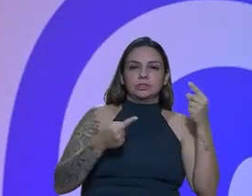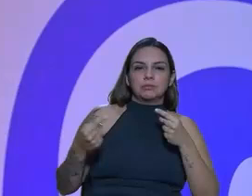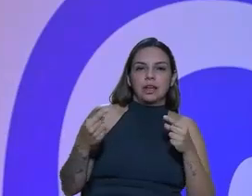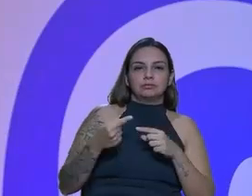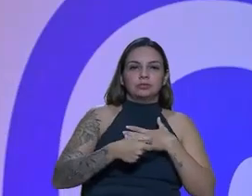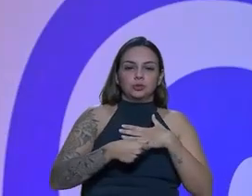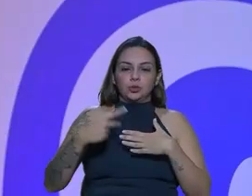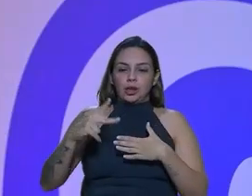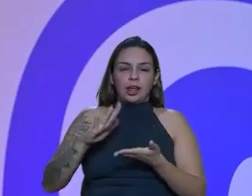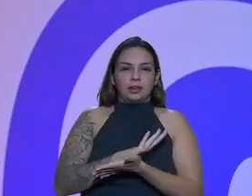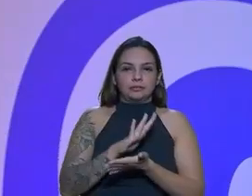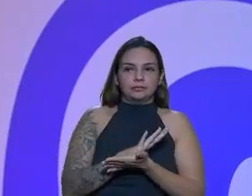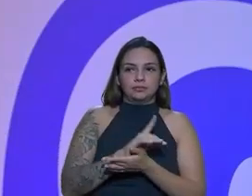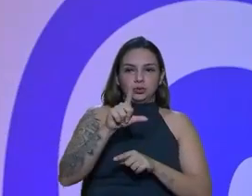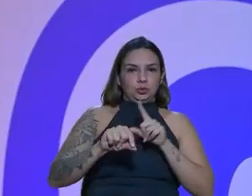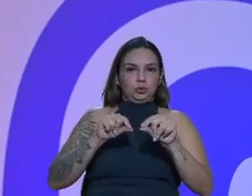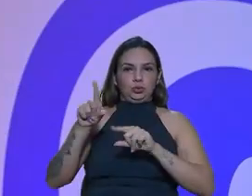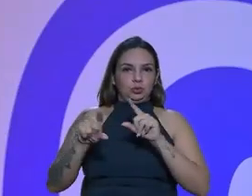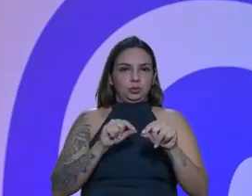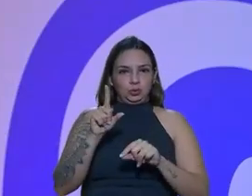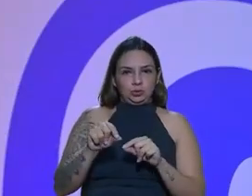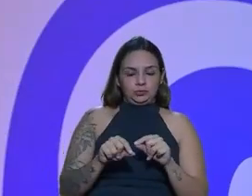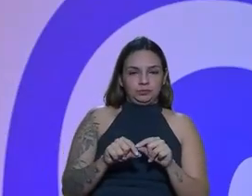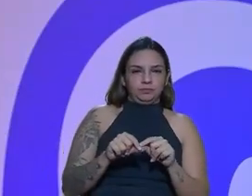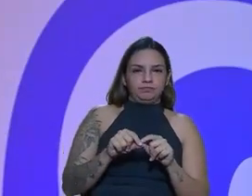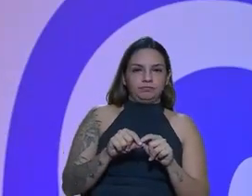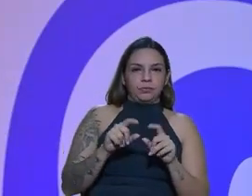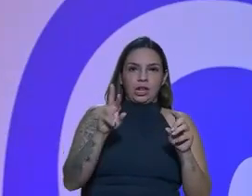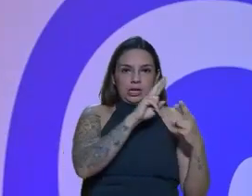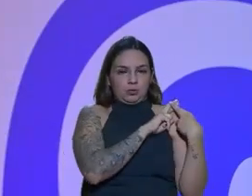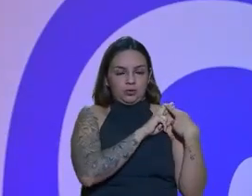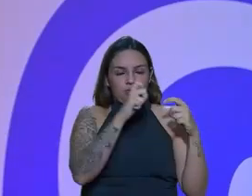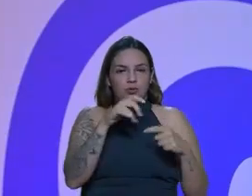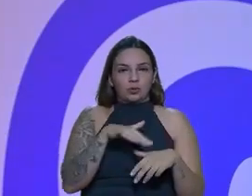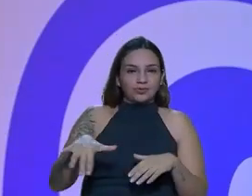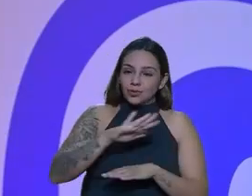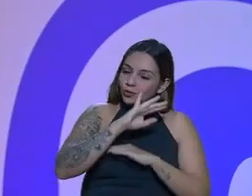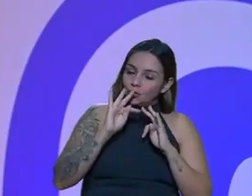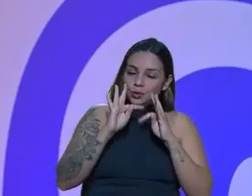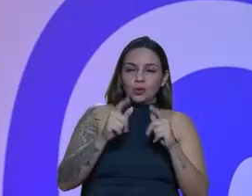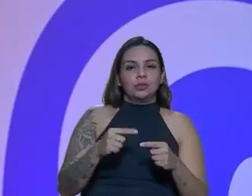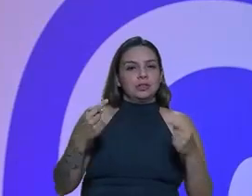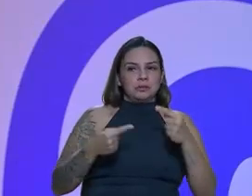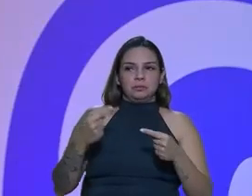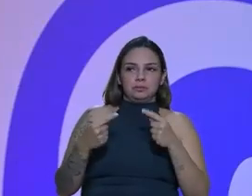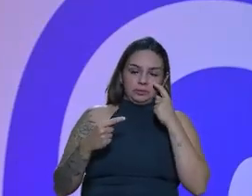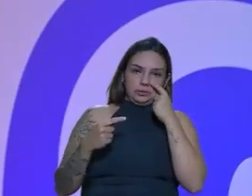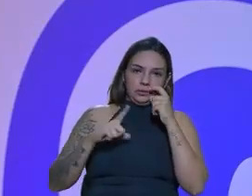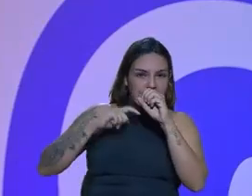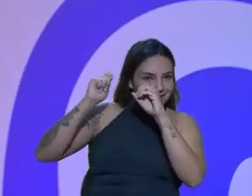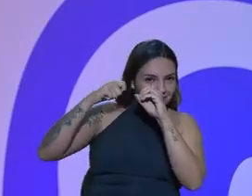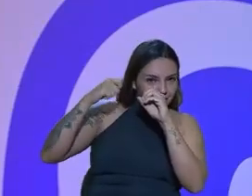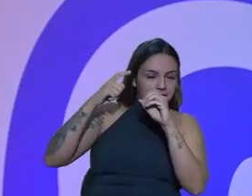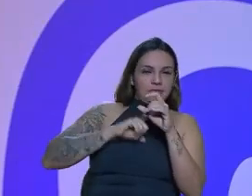de autores regionais selecionados por meio da curadoria local. Todos os debates deste espaço serão gravados